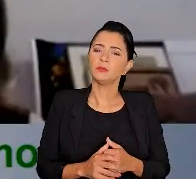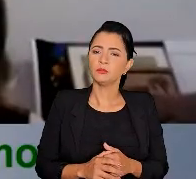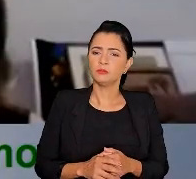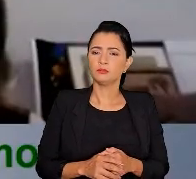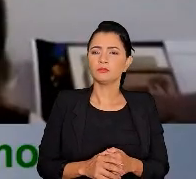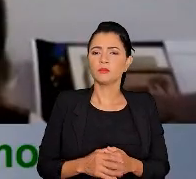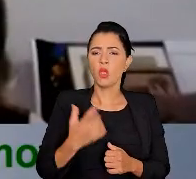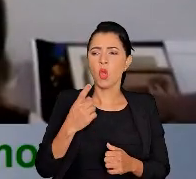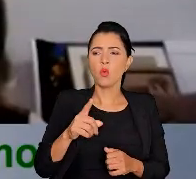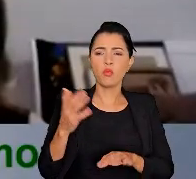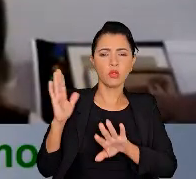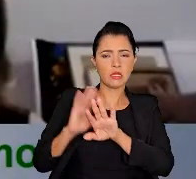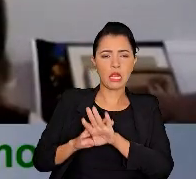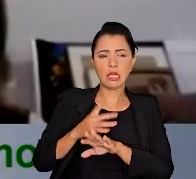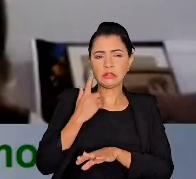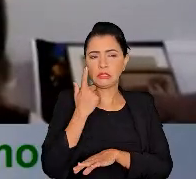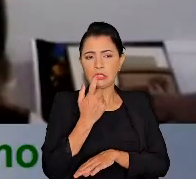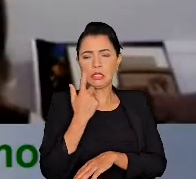um interesse